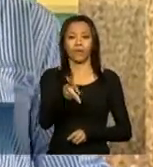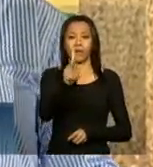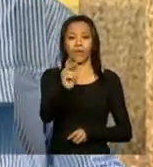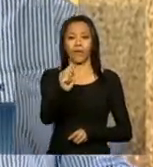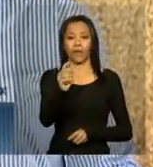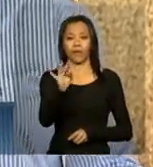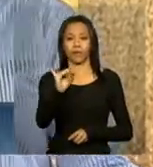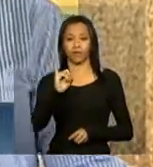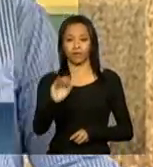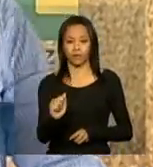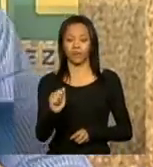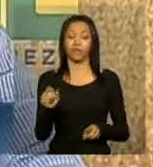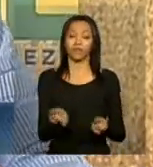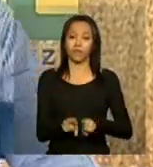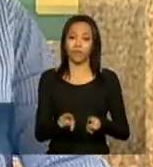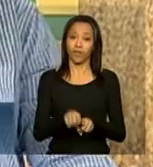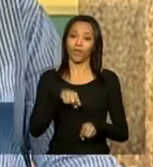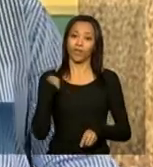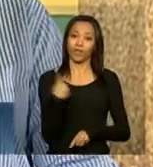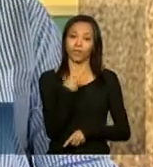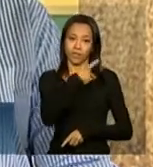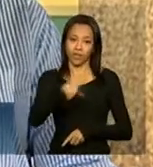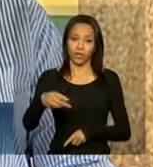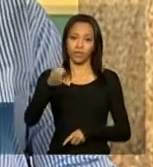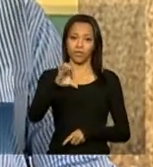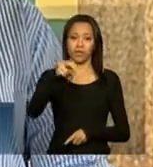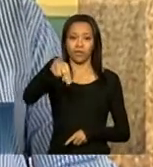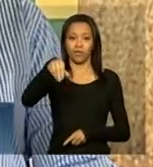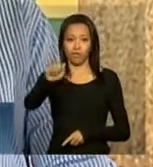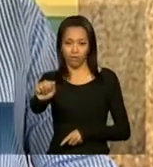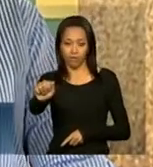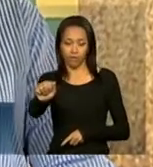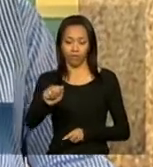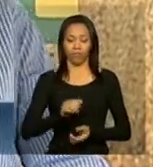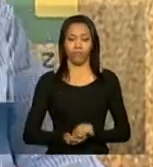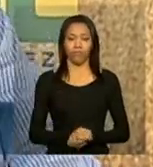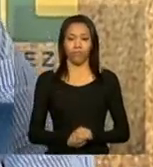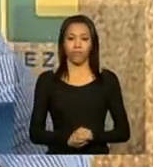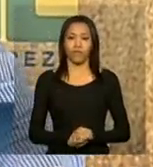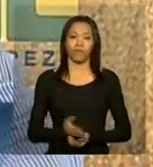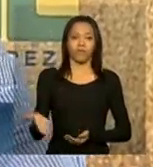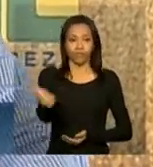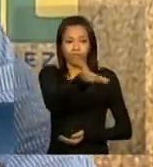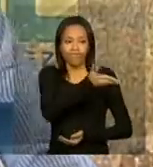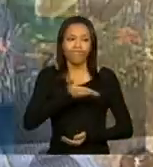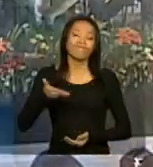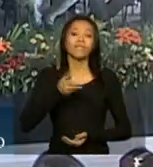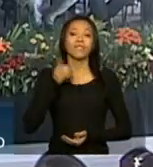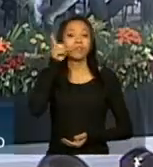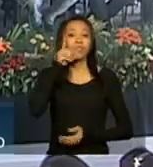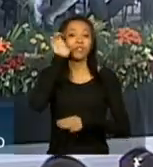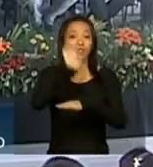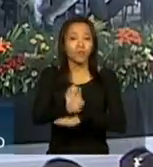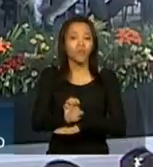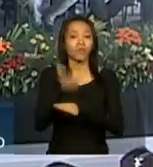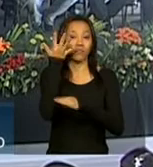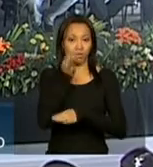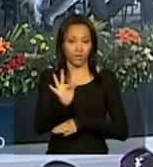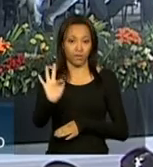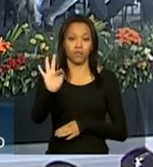Abreu, nossa presidente da CNA. Senhores deputados estaduais,